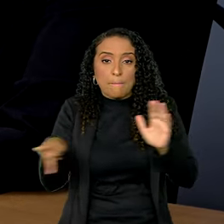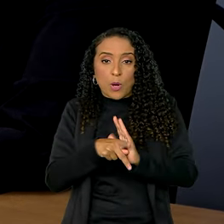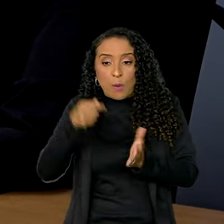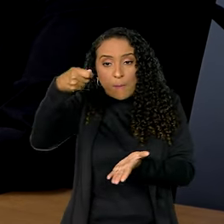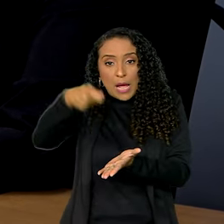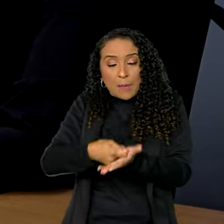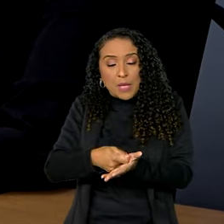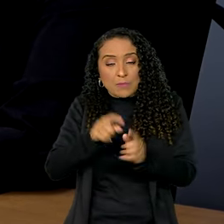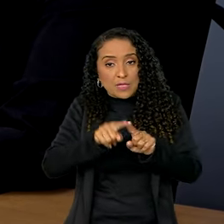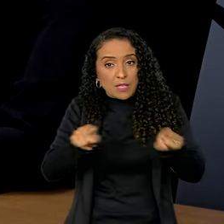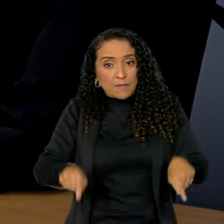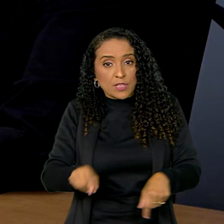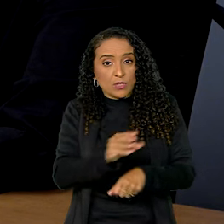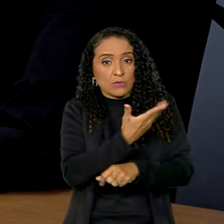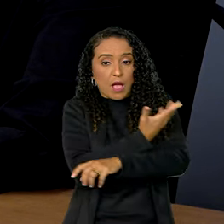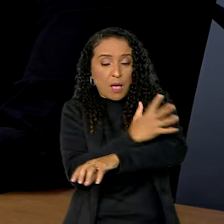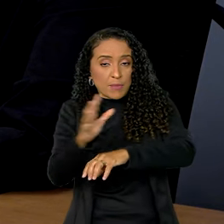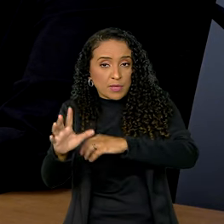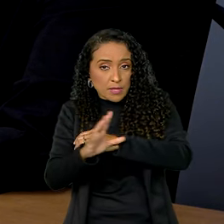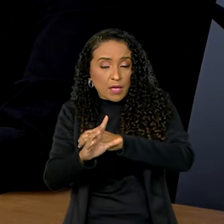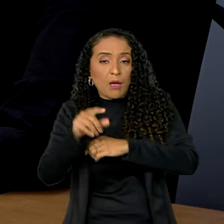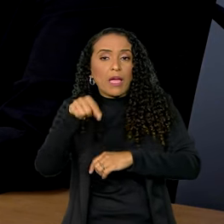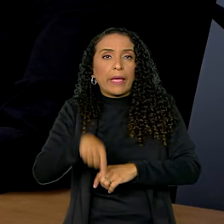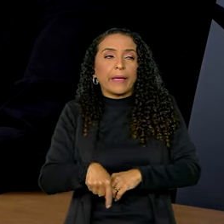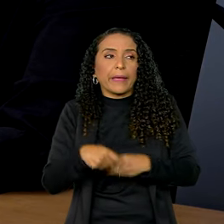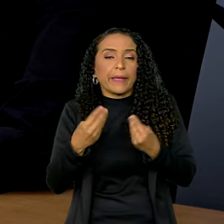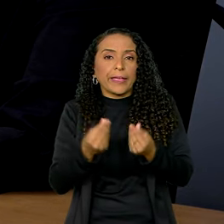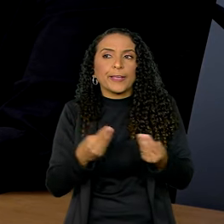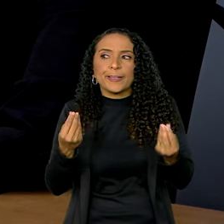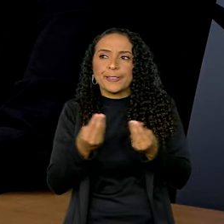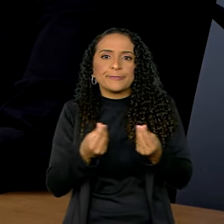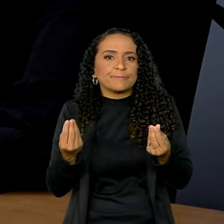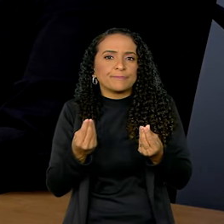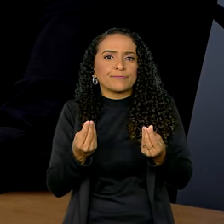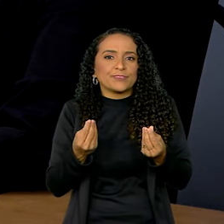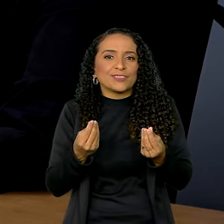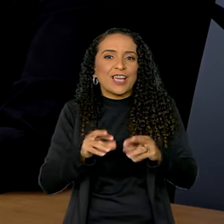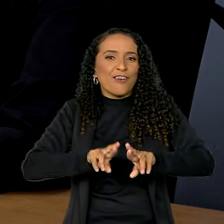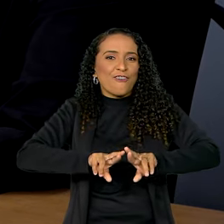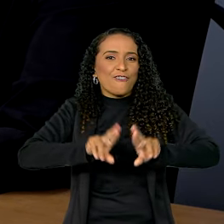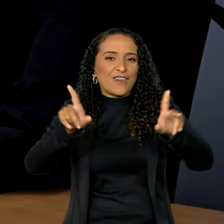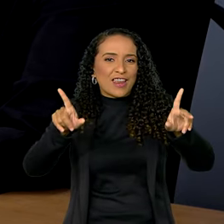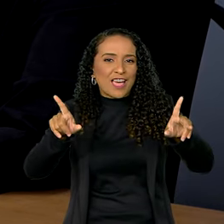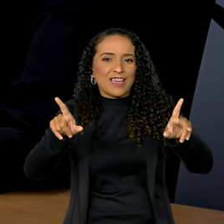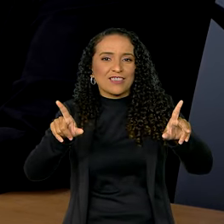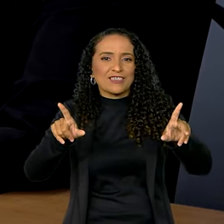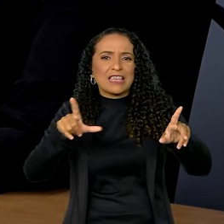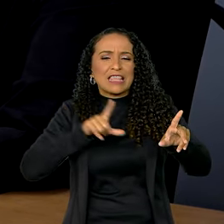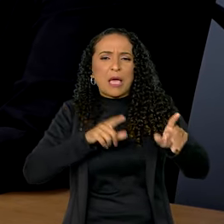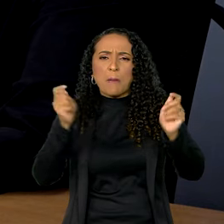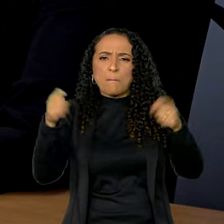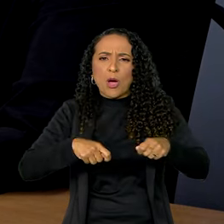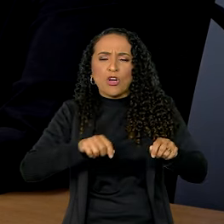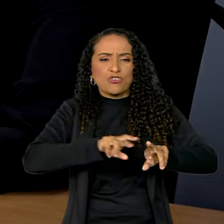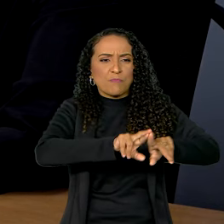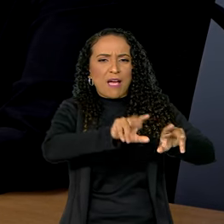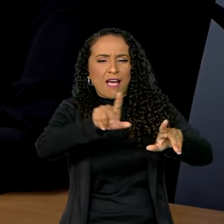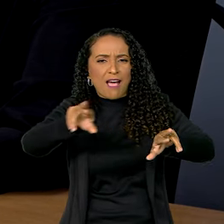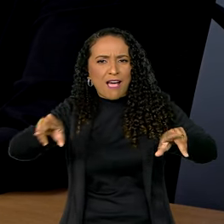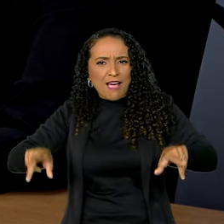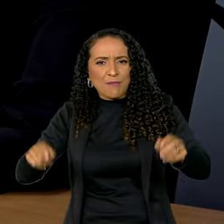pagamento por serviços ambientais ela é bastante como eu vou dizer versátil ela serve para diversos fins